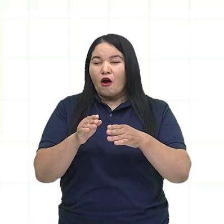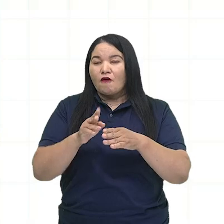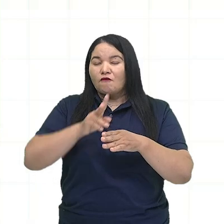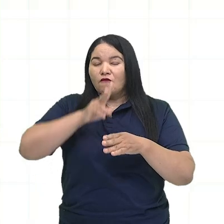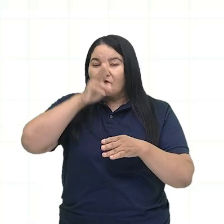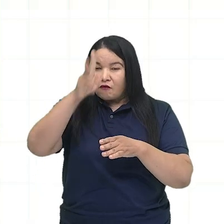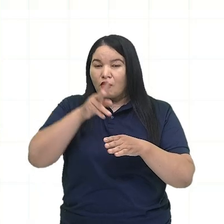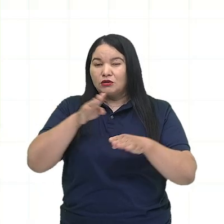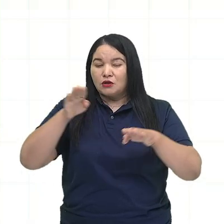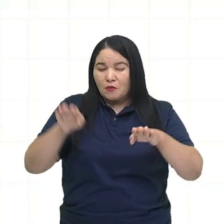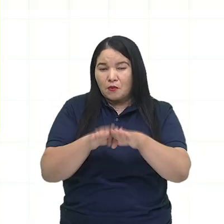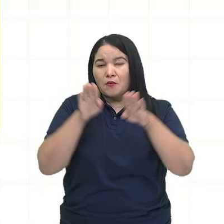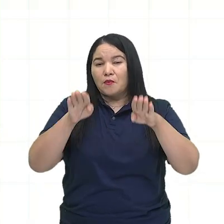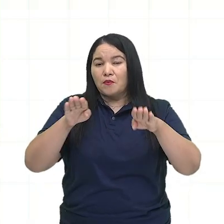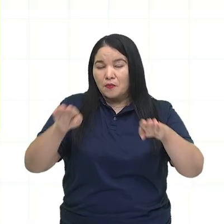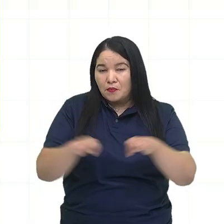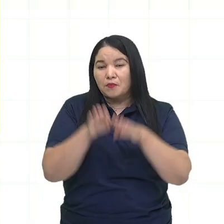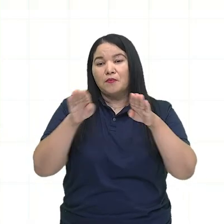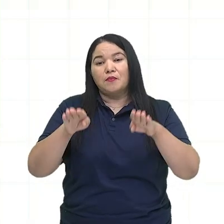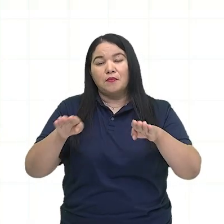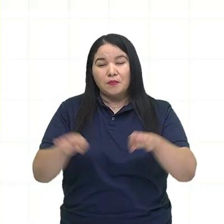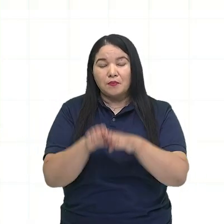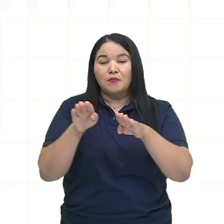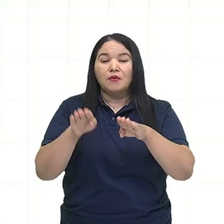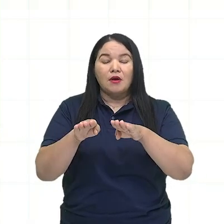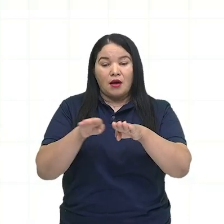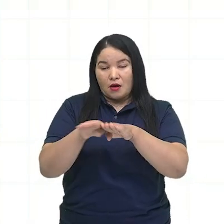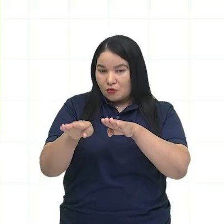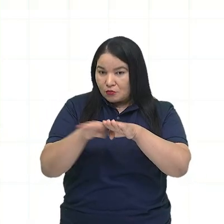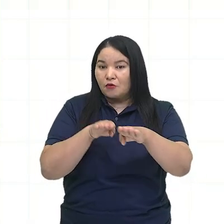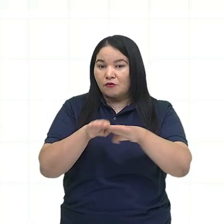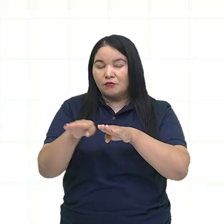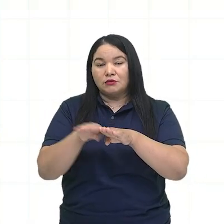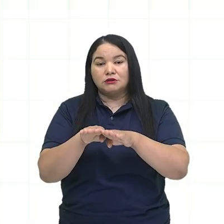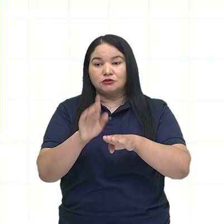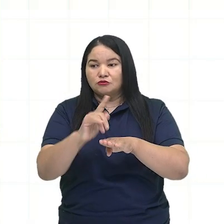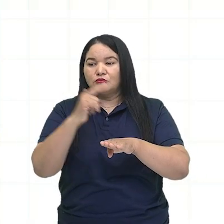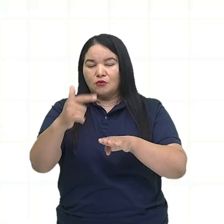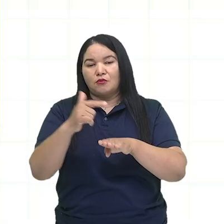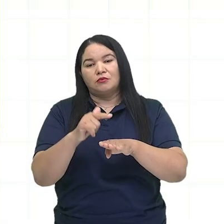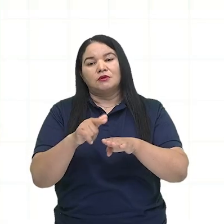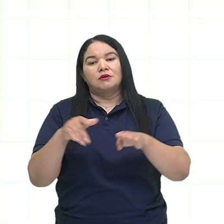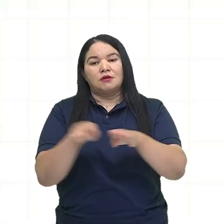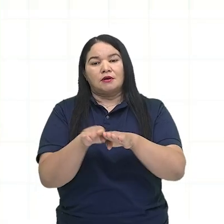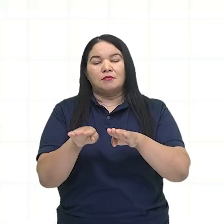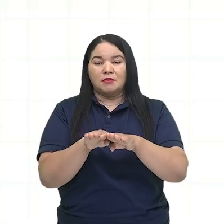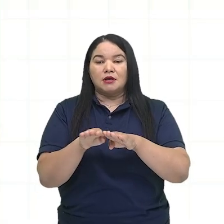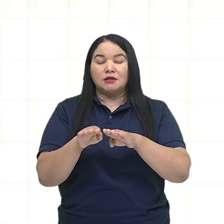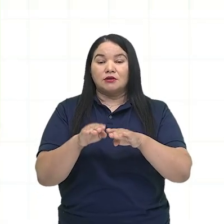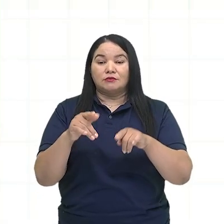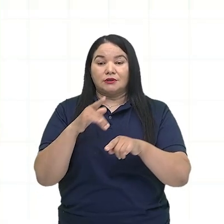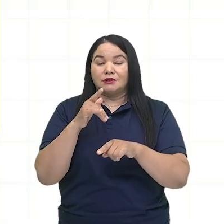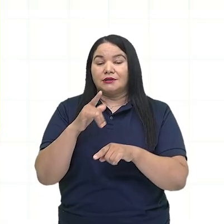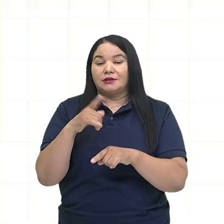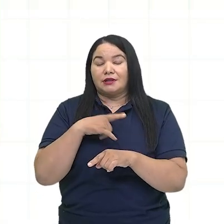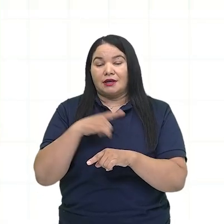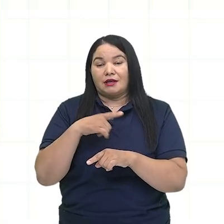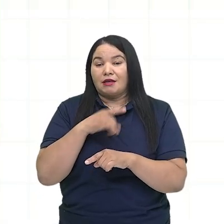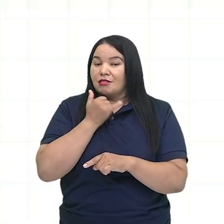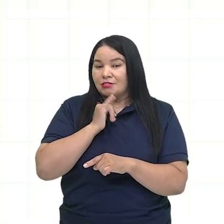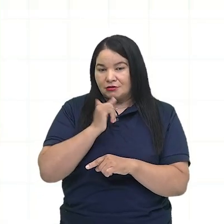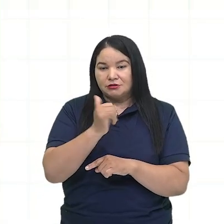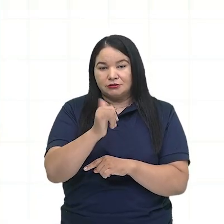contra outra, uma placa está forçando o seu movimento contra outra placa tectônica em sentidos,